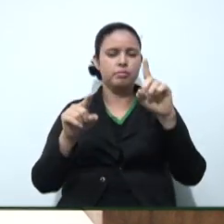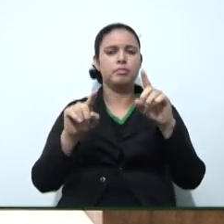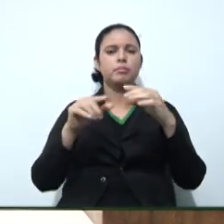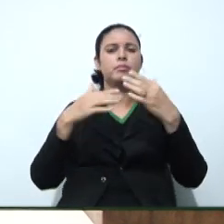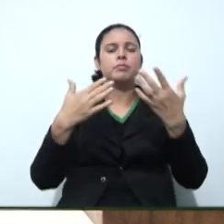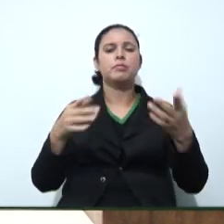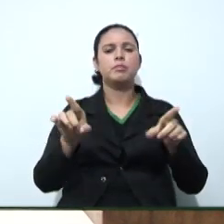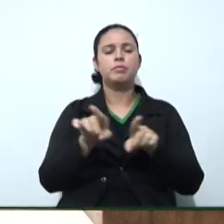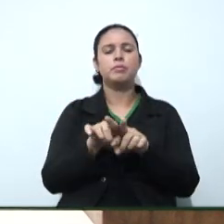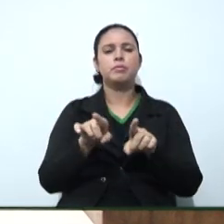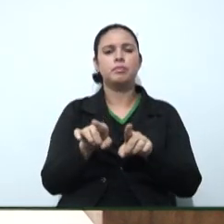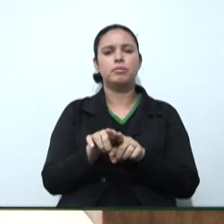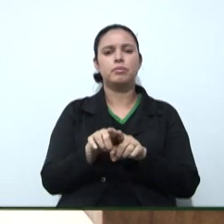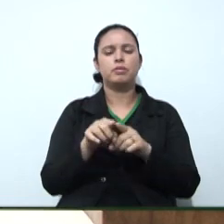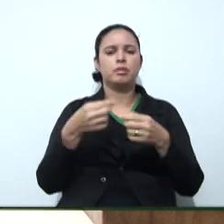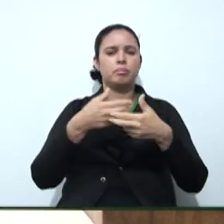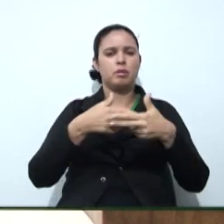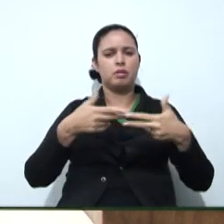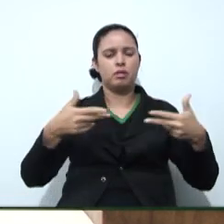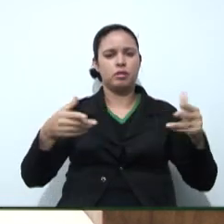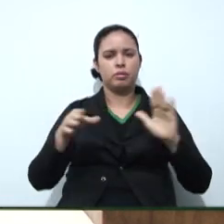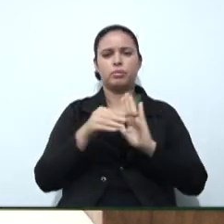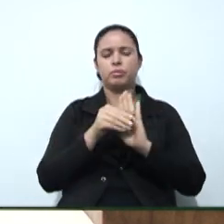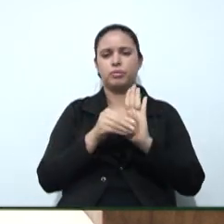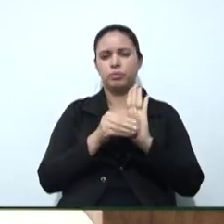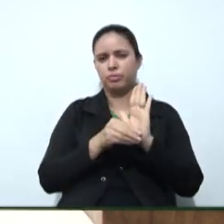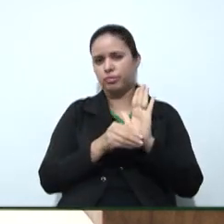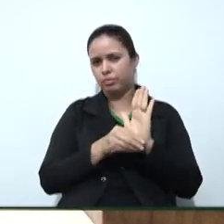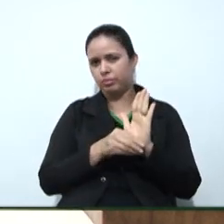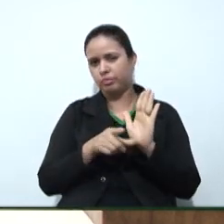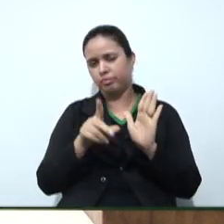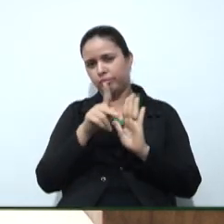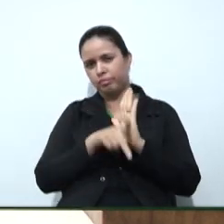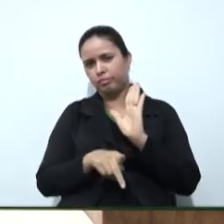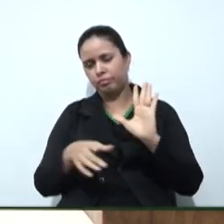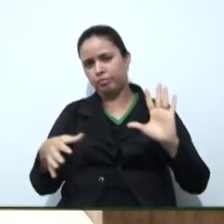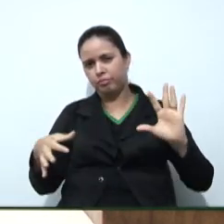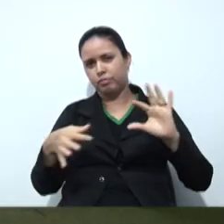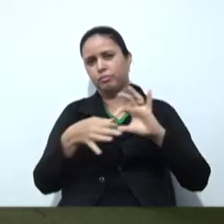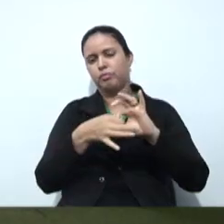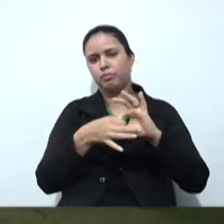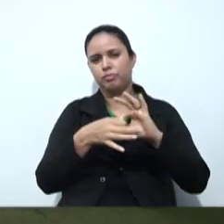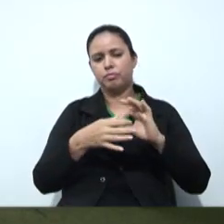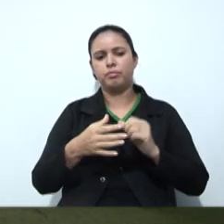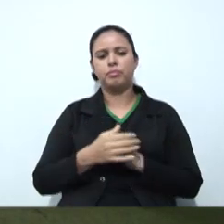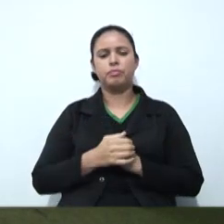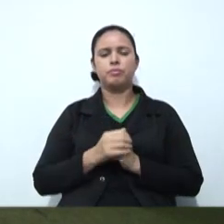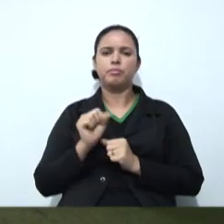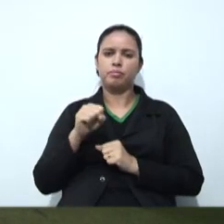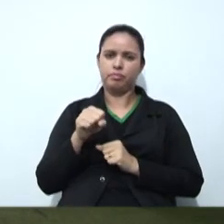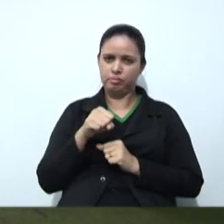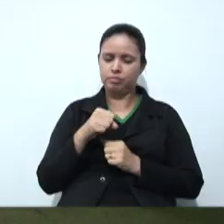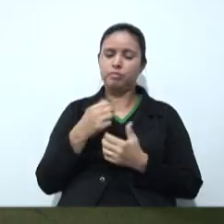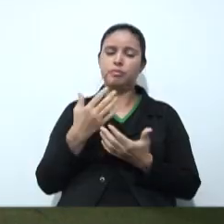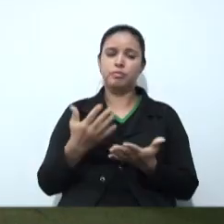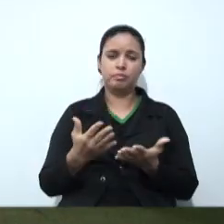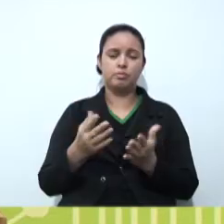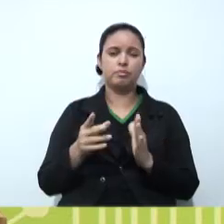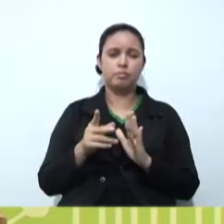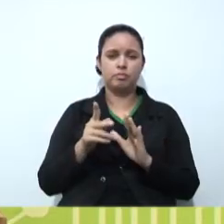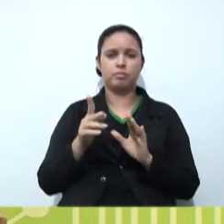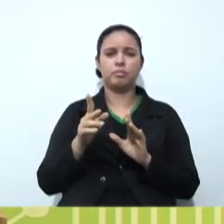mais diversos conteúdos que constam lá do projeto integrador, não é isso, professor? É isso mesmo, esse projeto é um projeto